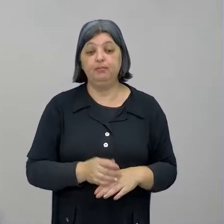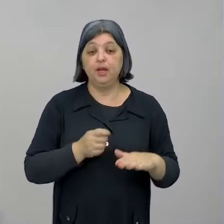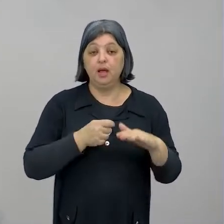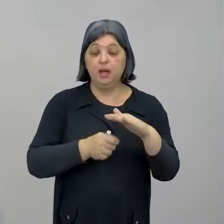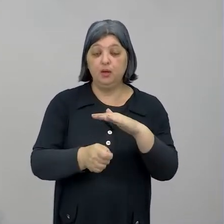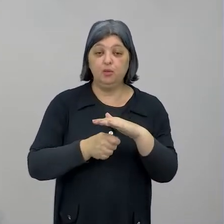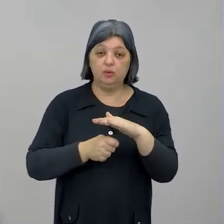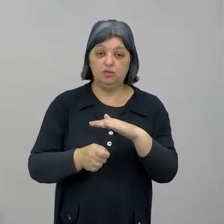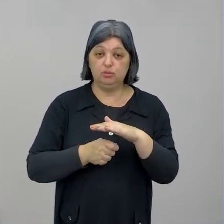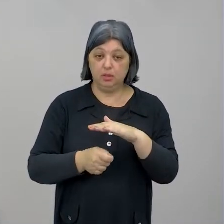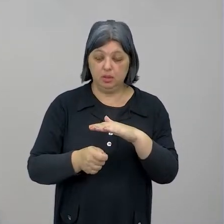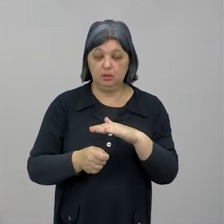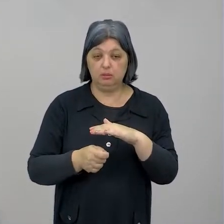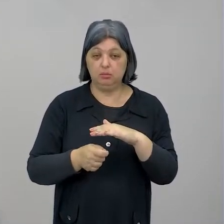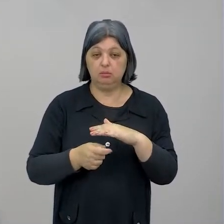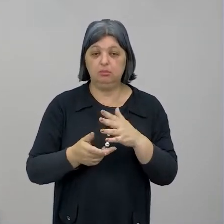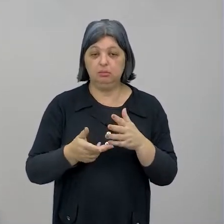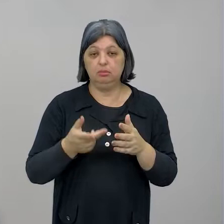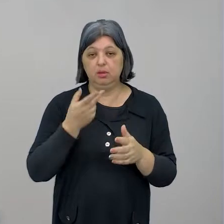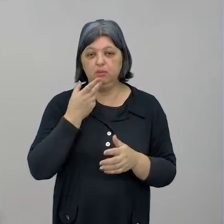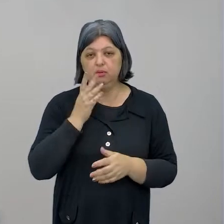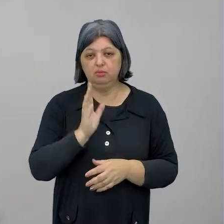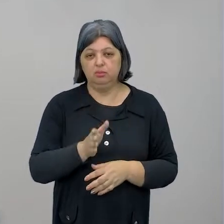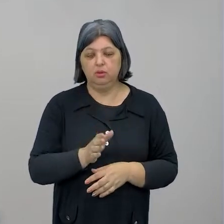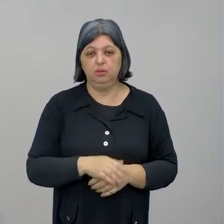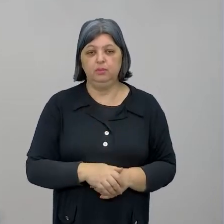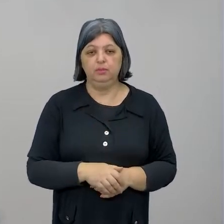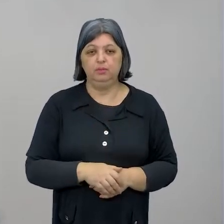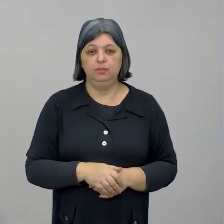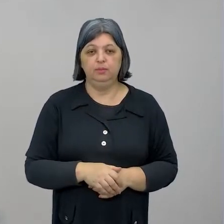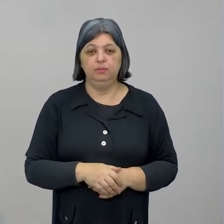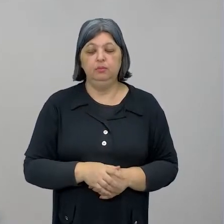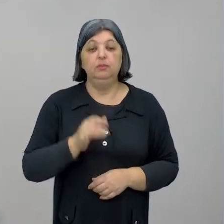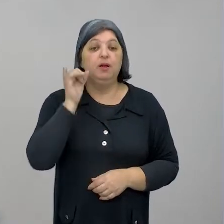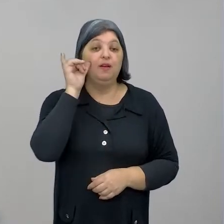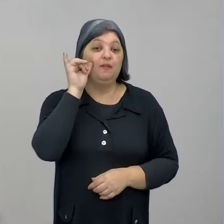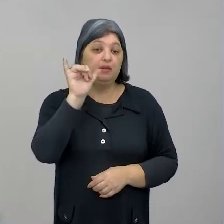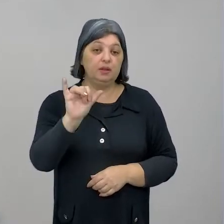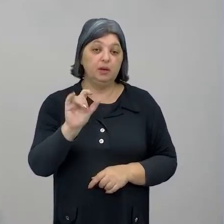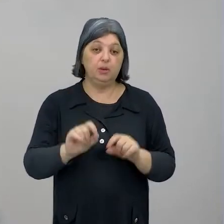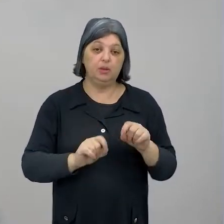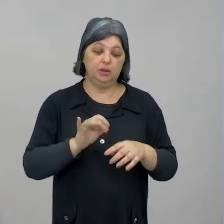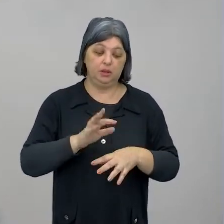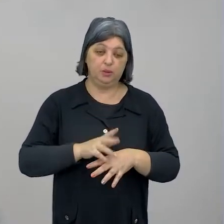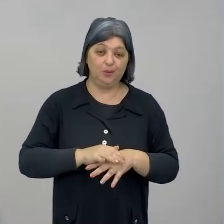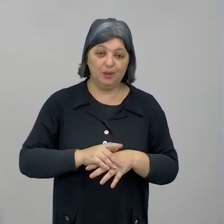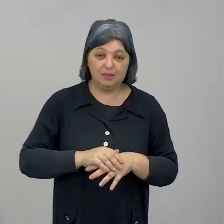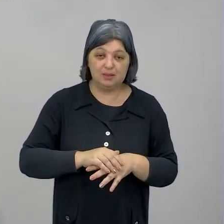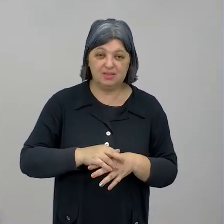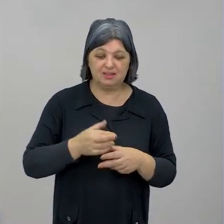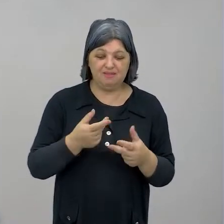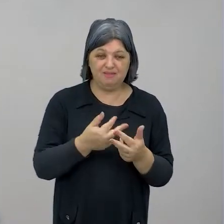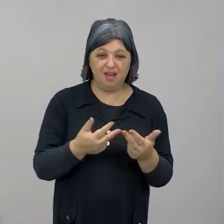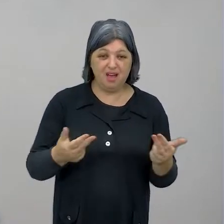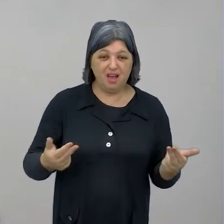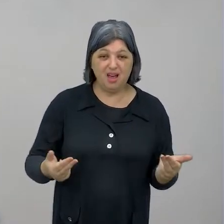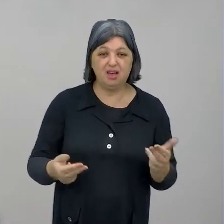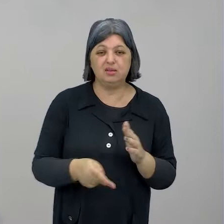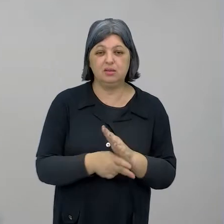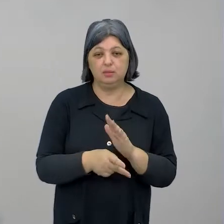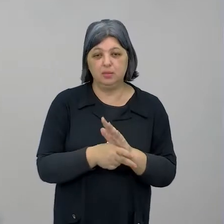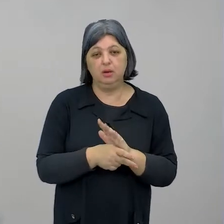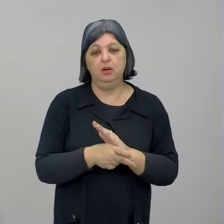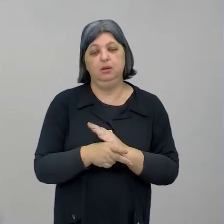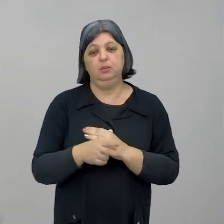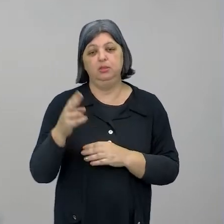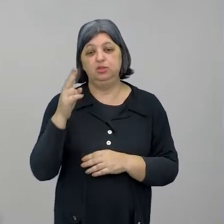investimento, como você bem mesmo falou, né, ele vai prevenir justamente essas doenças que a gente diz que são doenças negligenciadas,